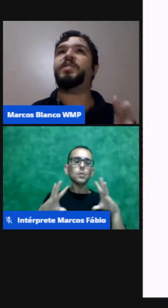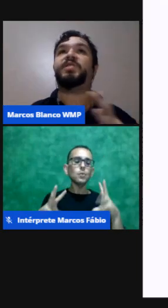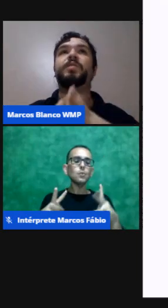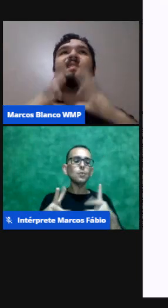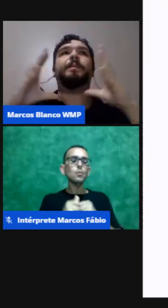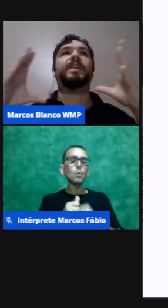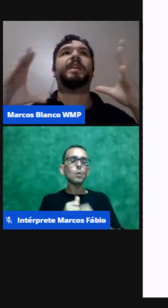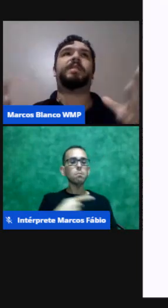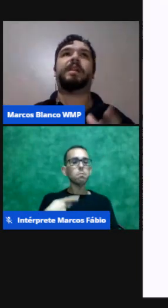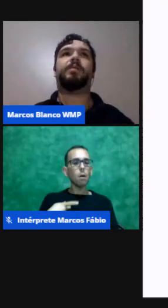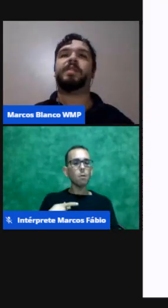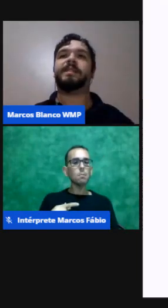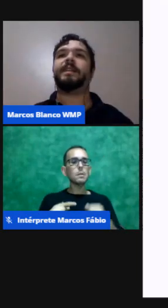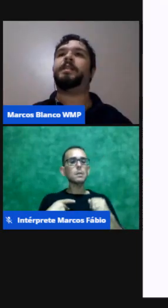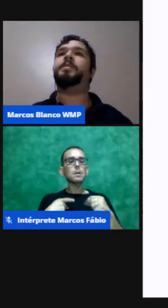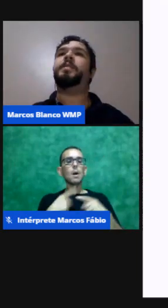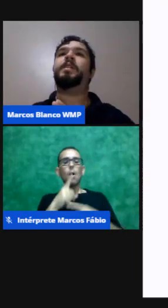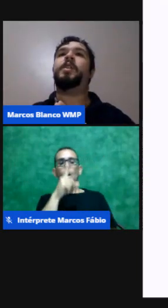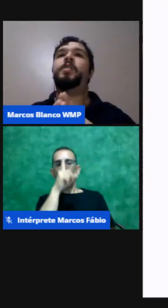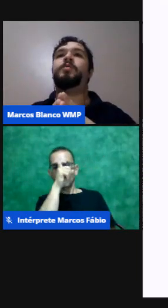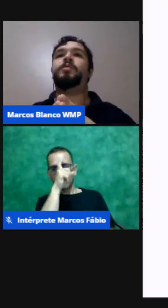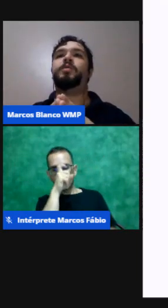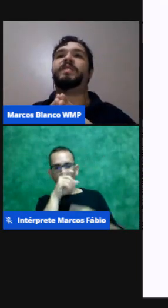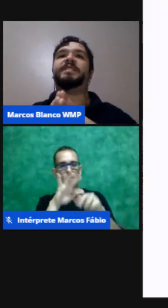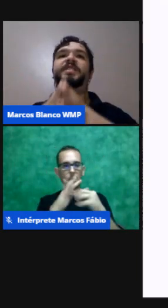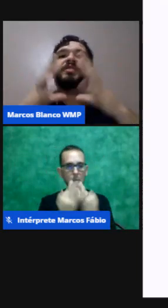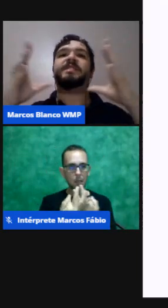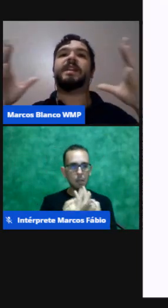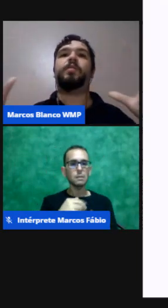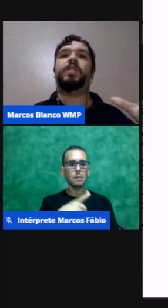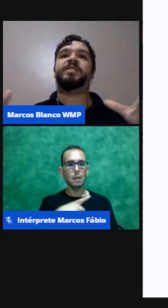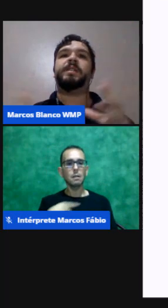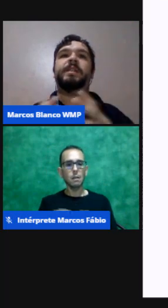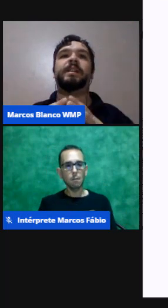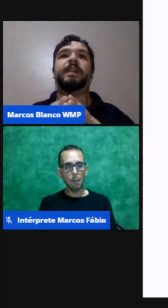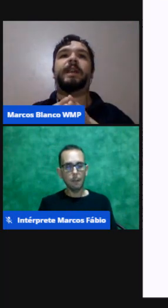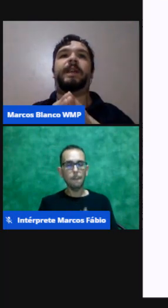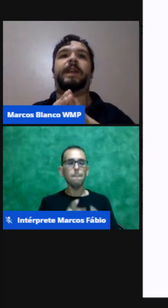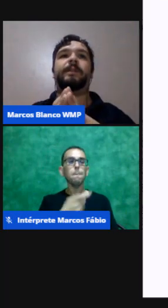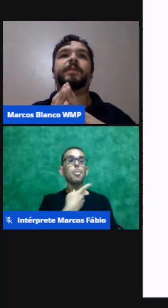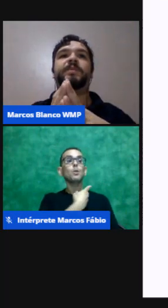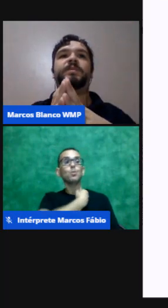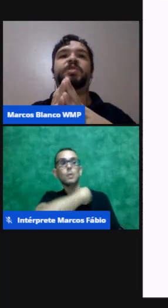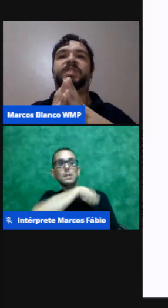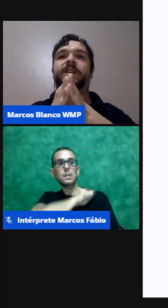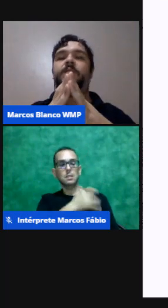todas as clínicas da família estão sabendo do que está acontecendo. Os agentes de saúde